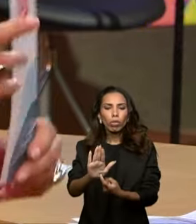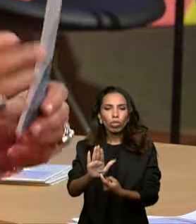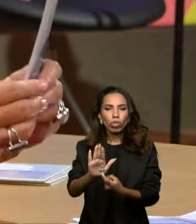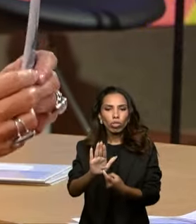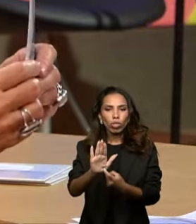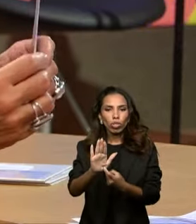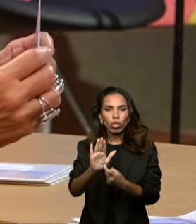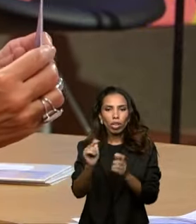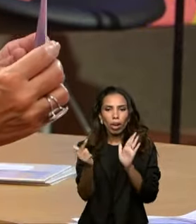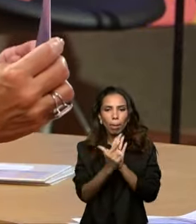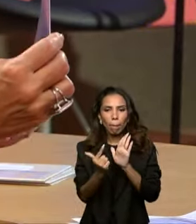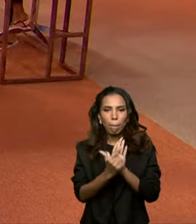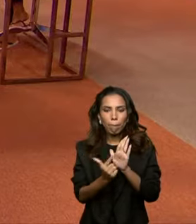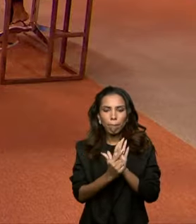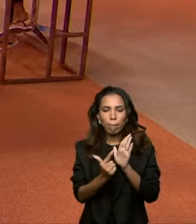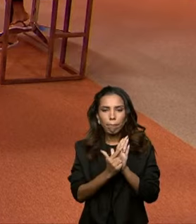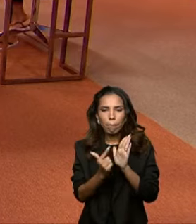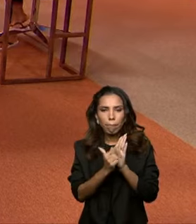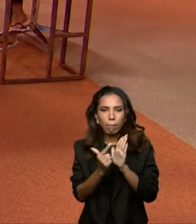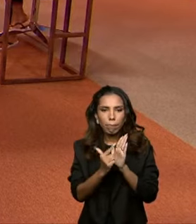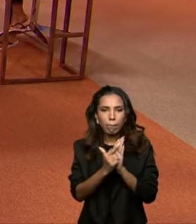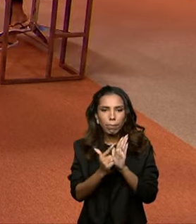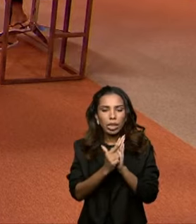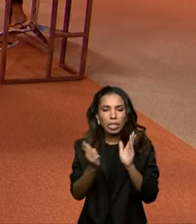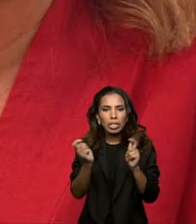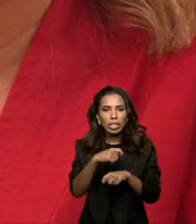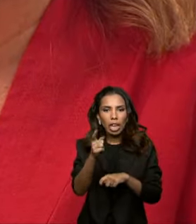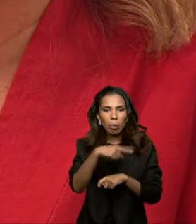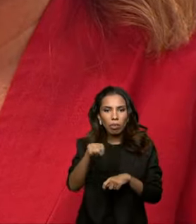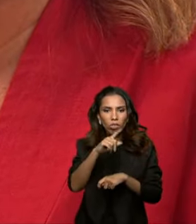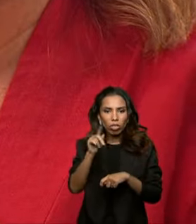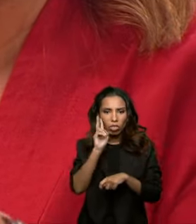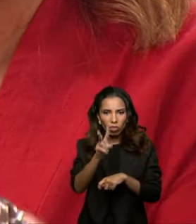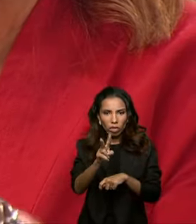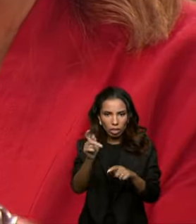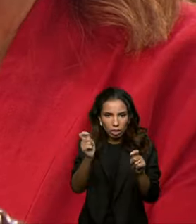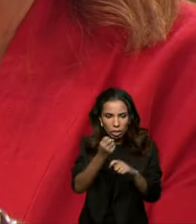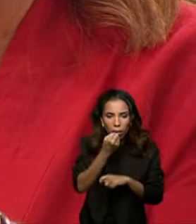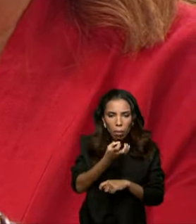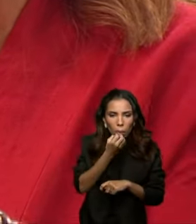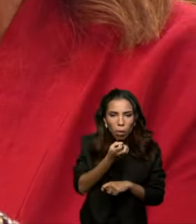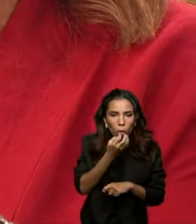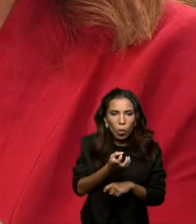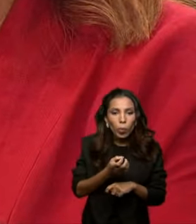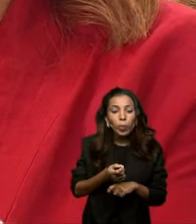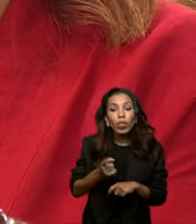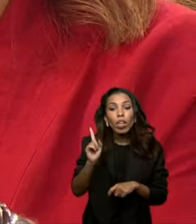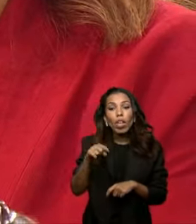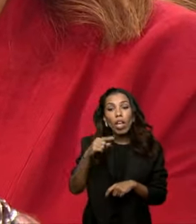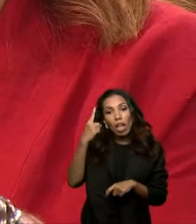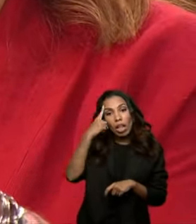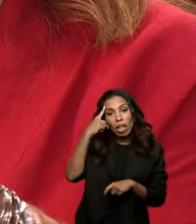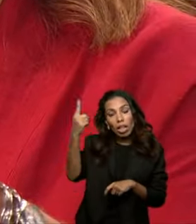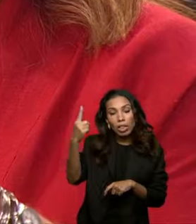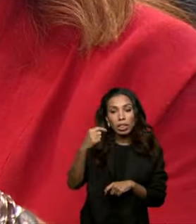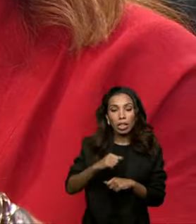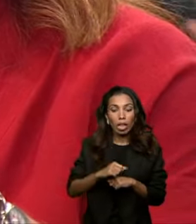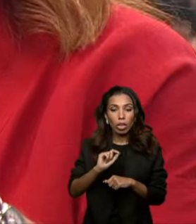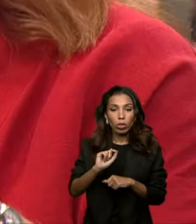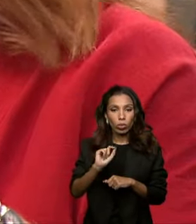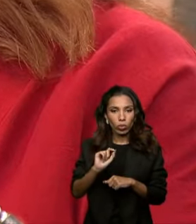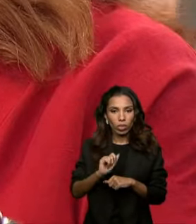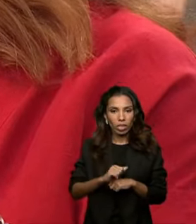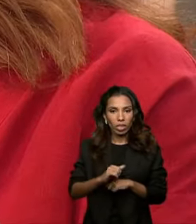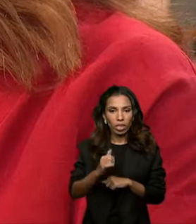aqui para essa câmera aqui, gente. 10 minutos por dia. Pode ser qual que vocês querem. Aqui, tá bom? A ideia é investigar. 10 minutos contra o